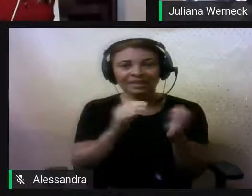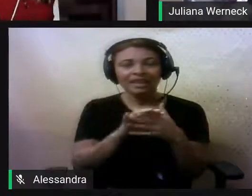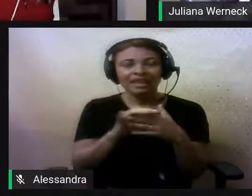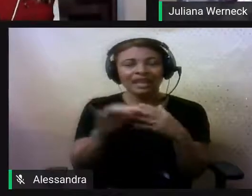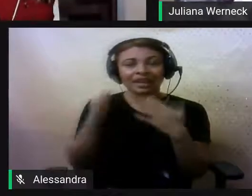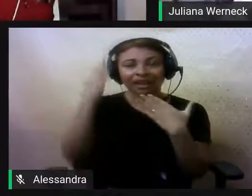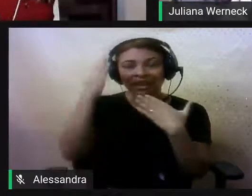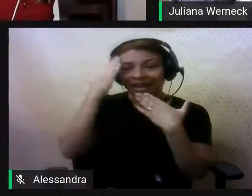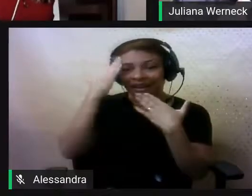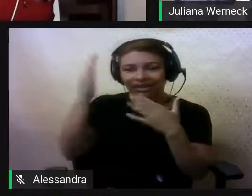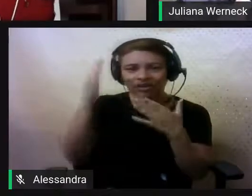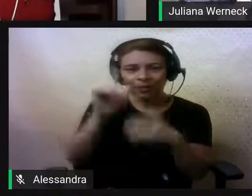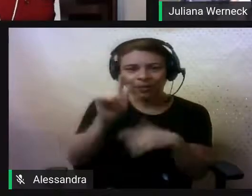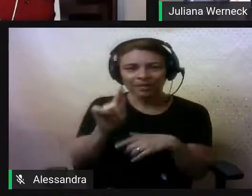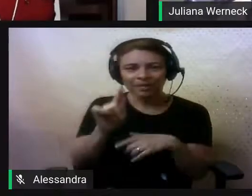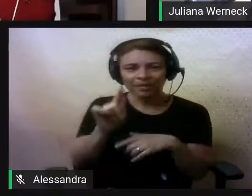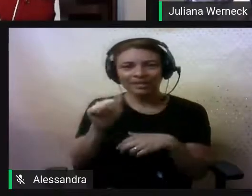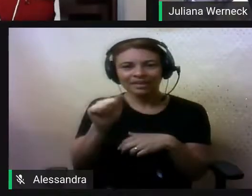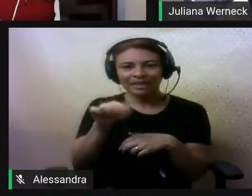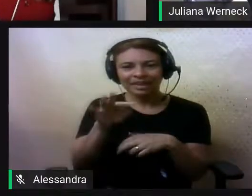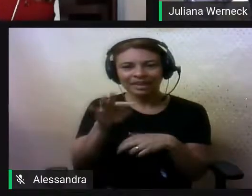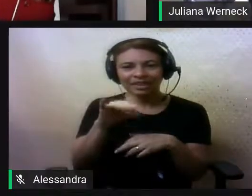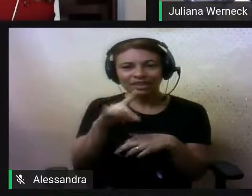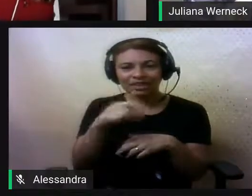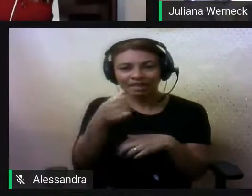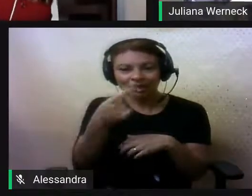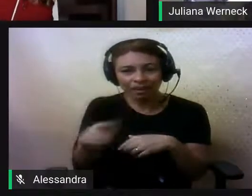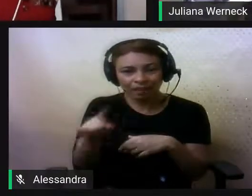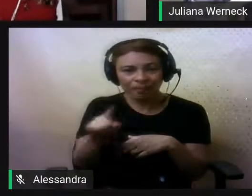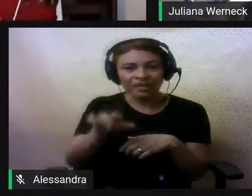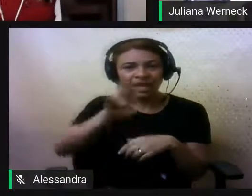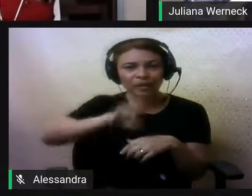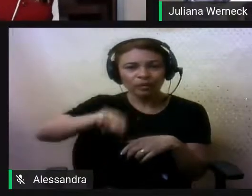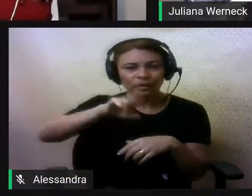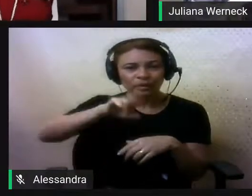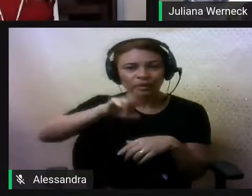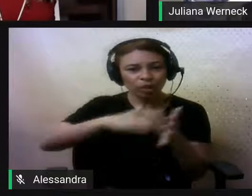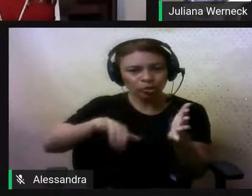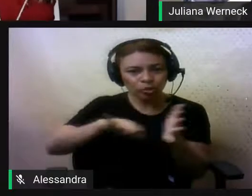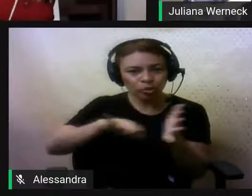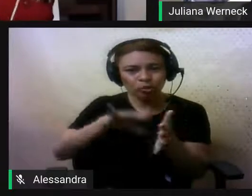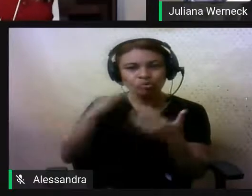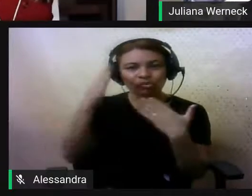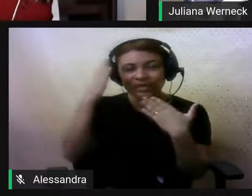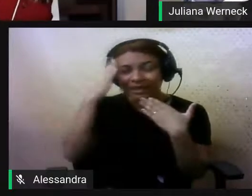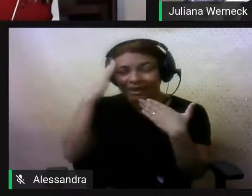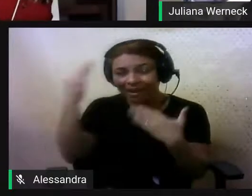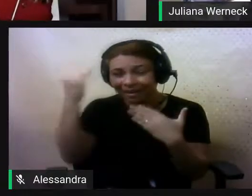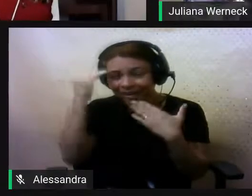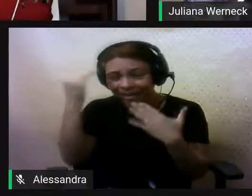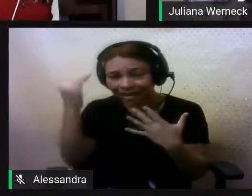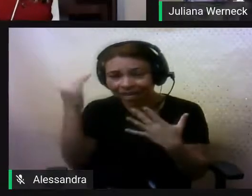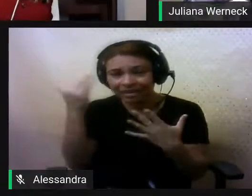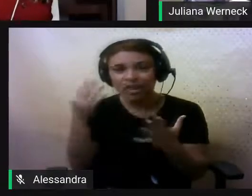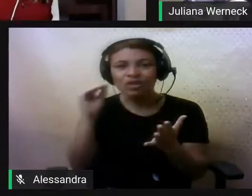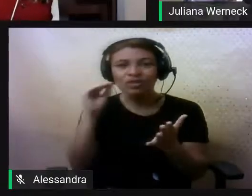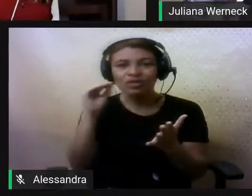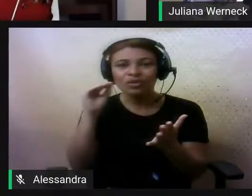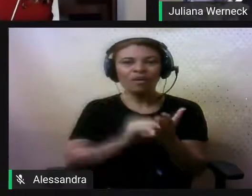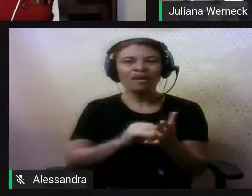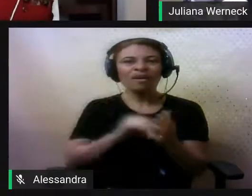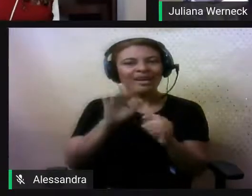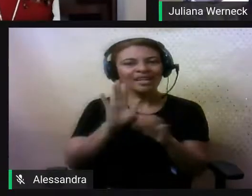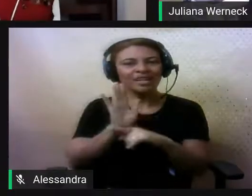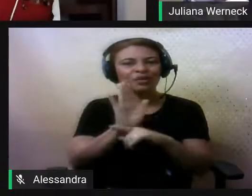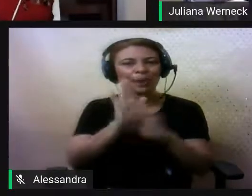palavrinha, gratidão é colocar a graça em ação, é usar tudo aquilo que você realmente agradece e colocar em ação, usar isso para o